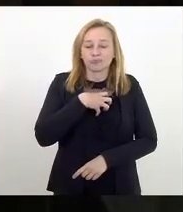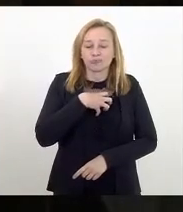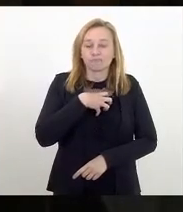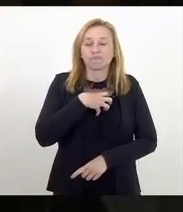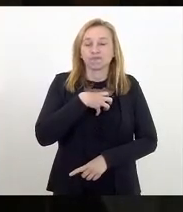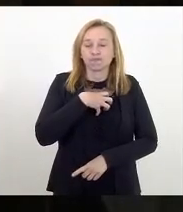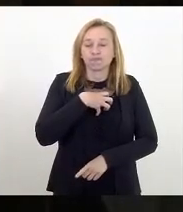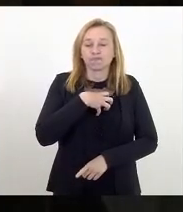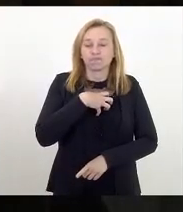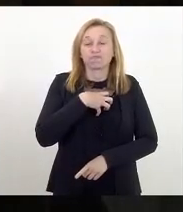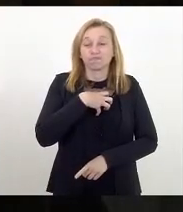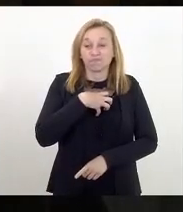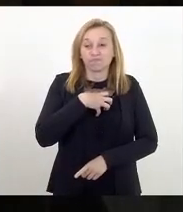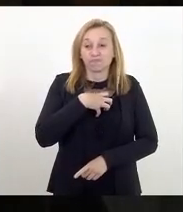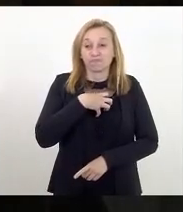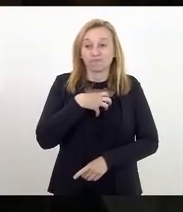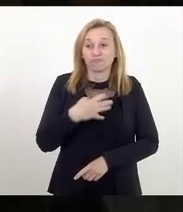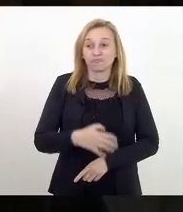que talvez